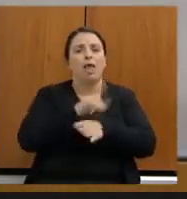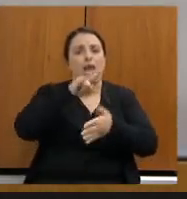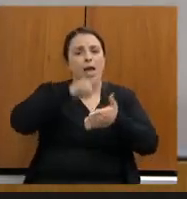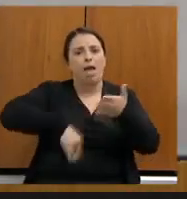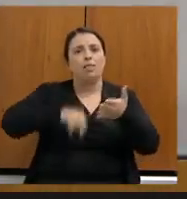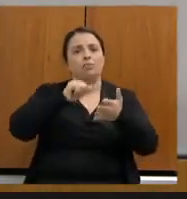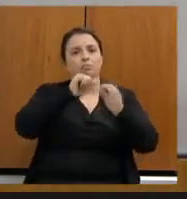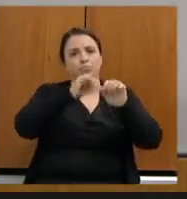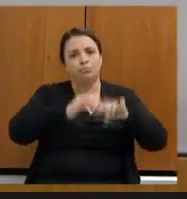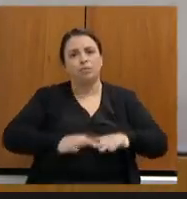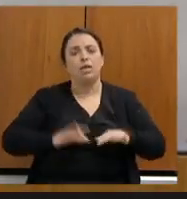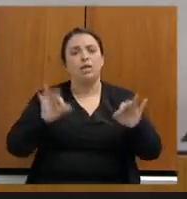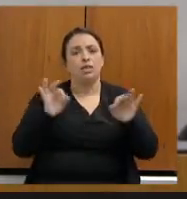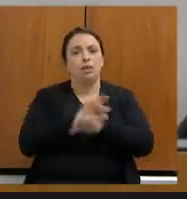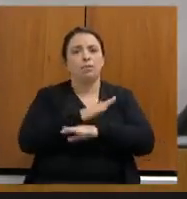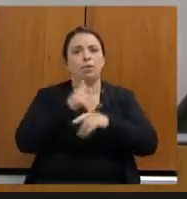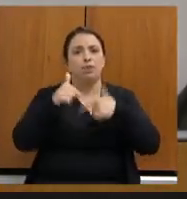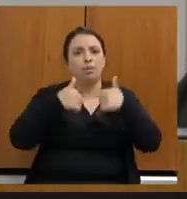trabalhos obrigado